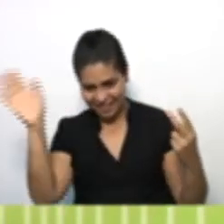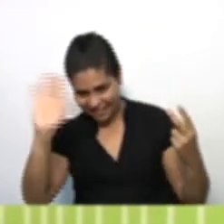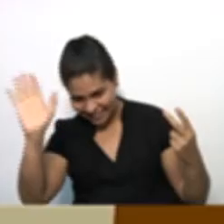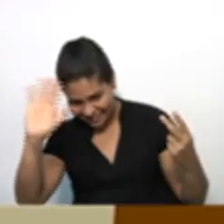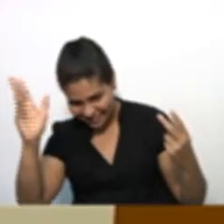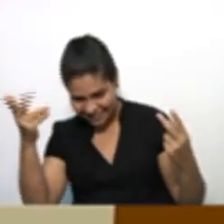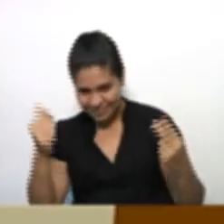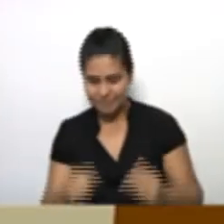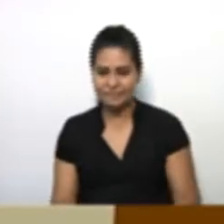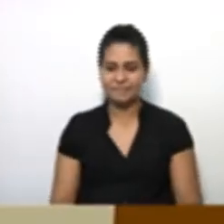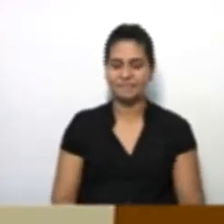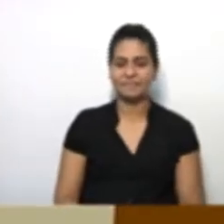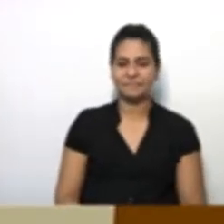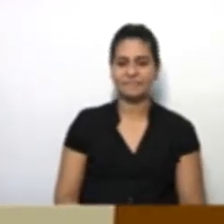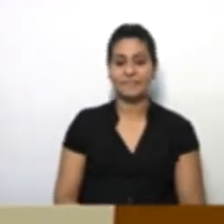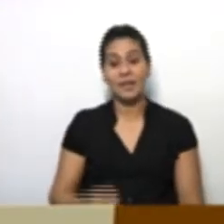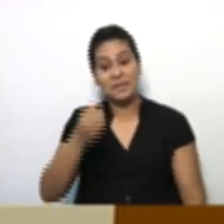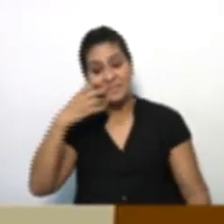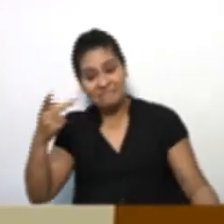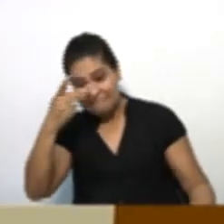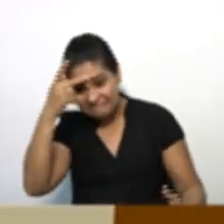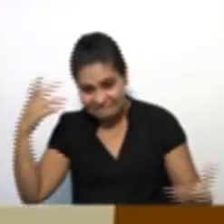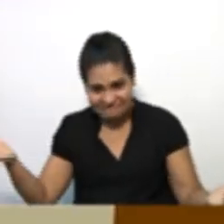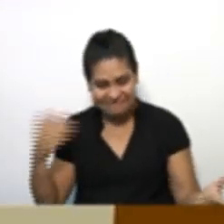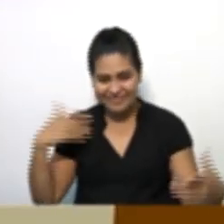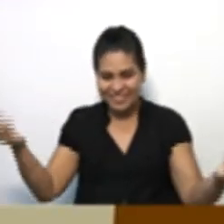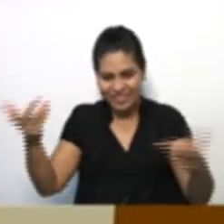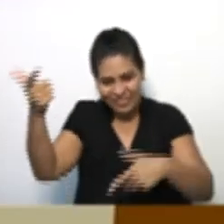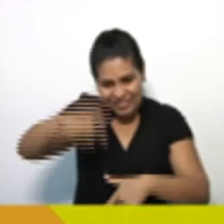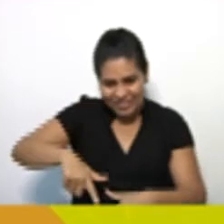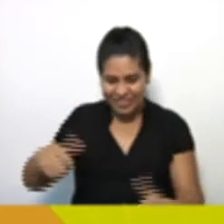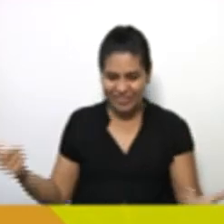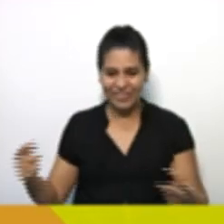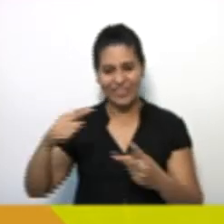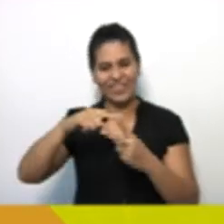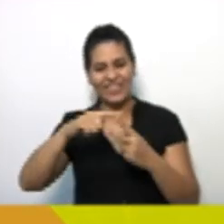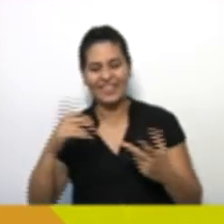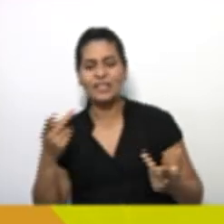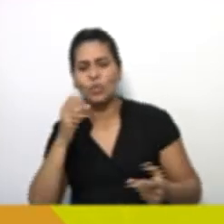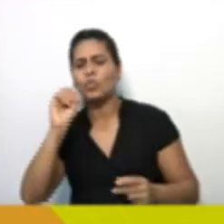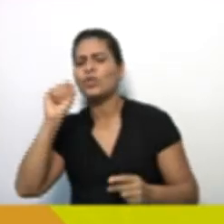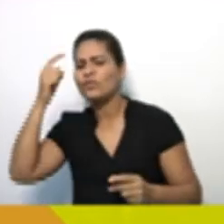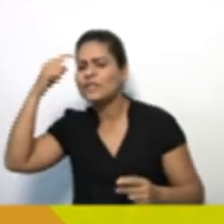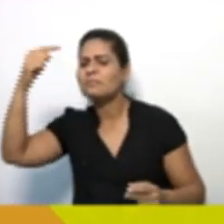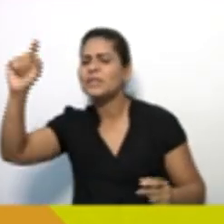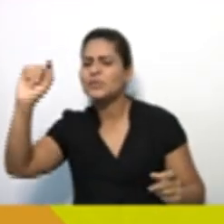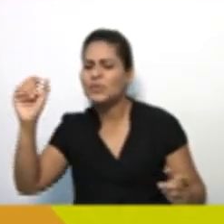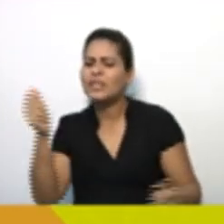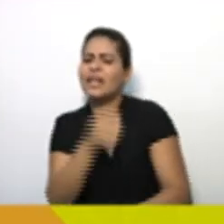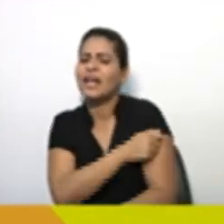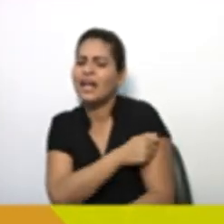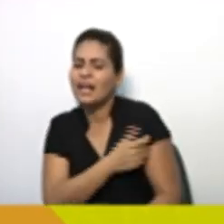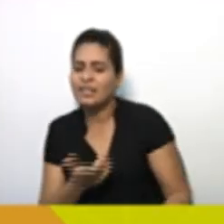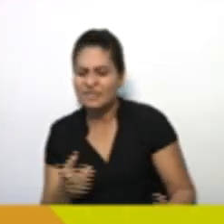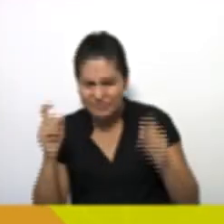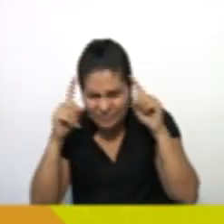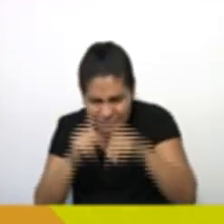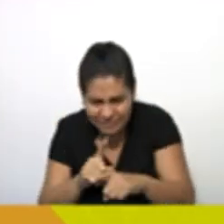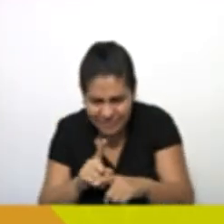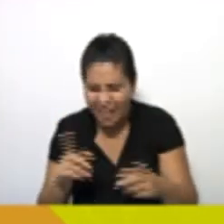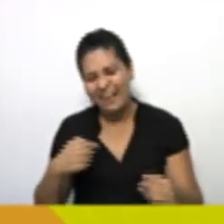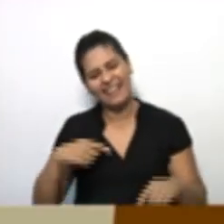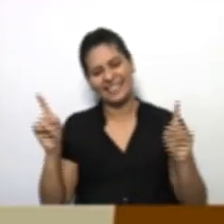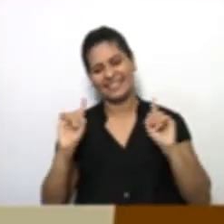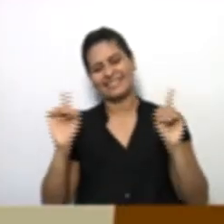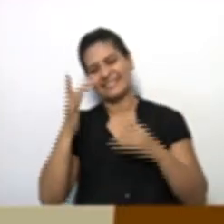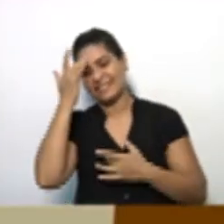hein? Muito bem, pessoal, estamos aqui de volta. E aí, o que vocês estão achando da aula? Tá difícil?